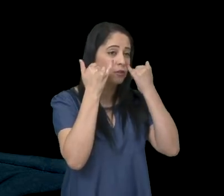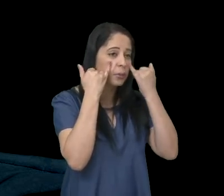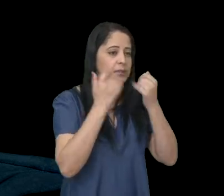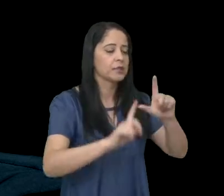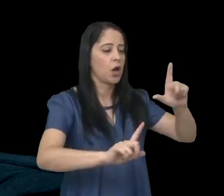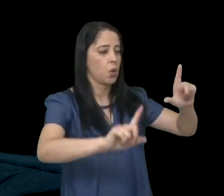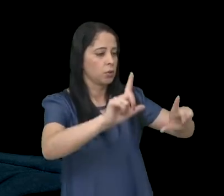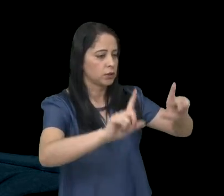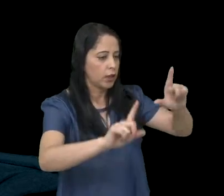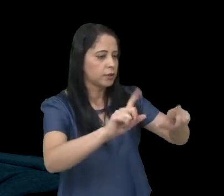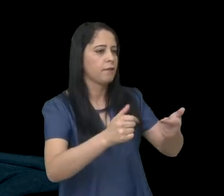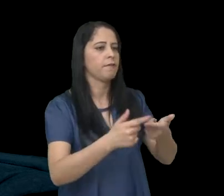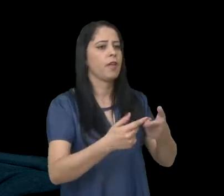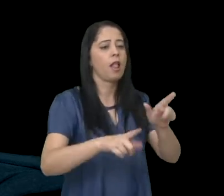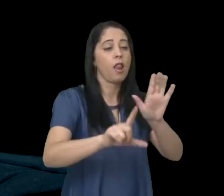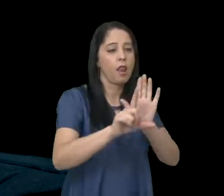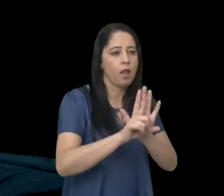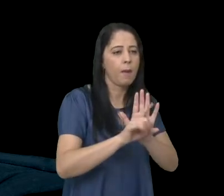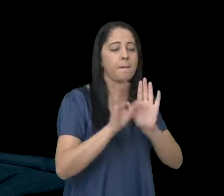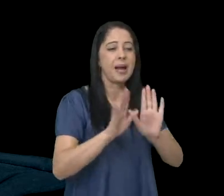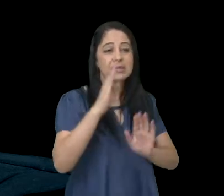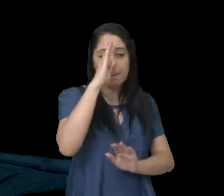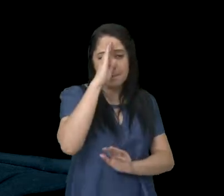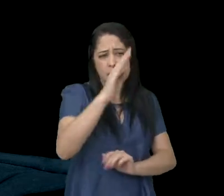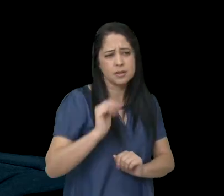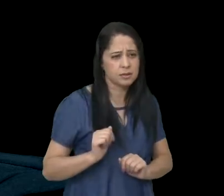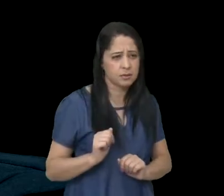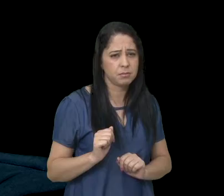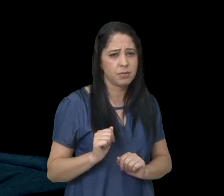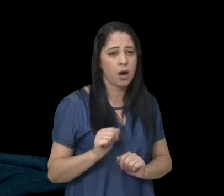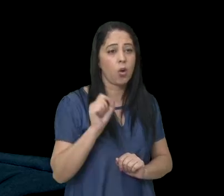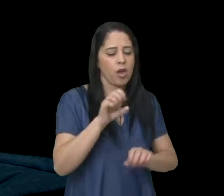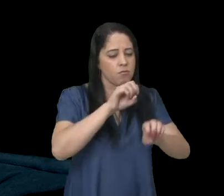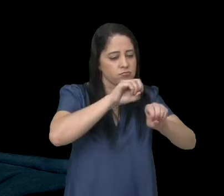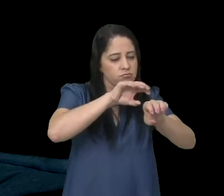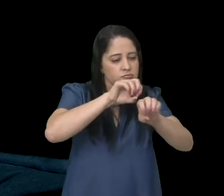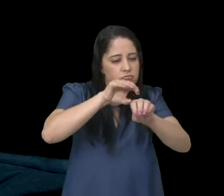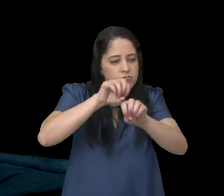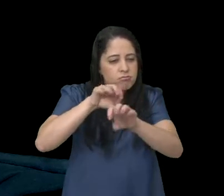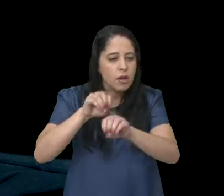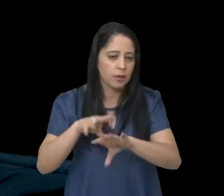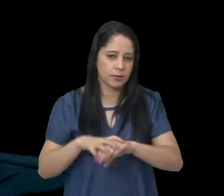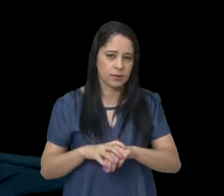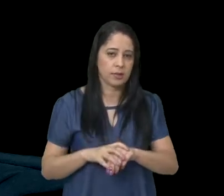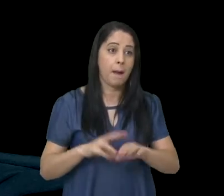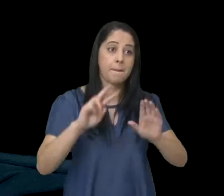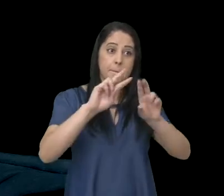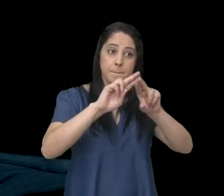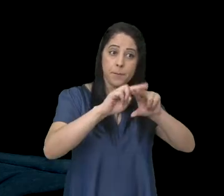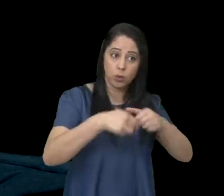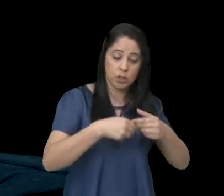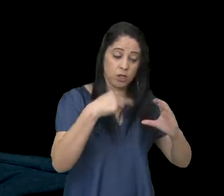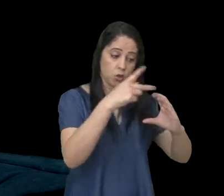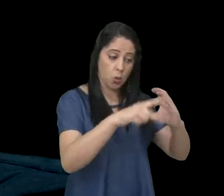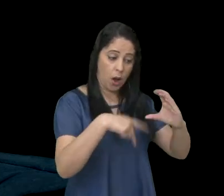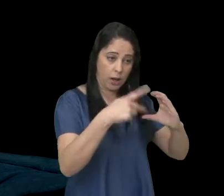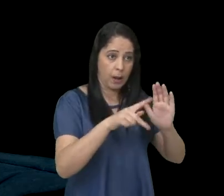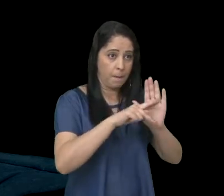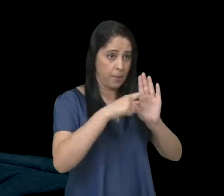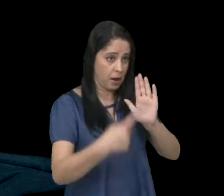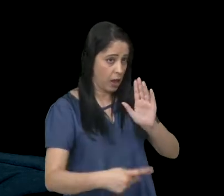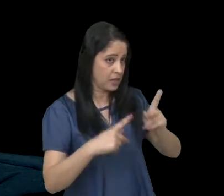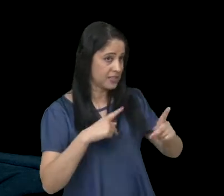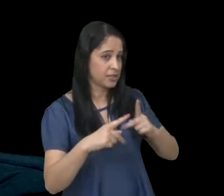de comunicação, de leis, mas principalmente orientação. E por isso que a Câmara Municipal de São